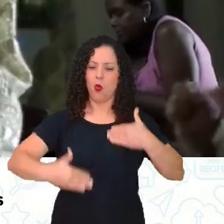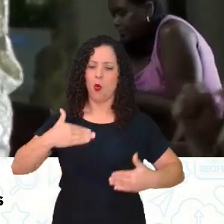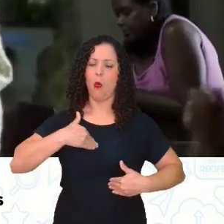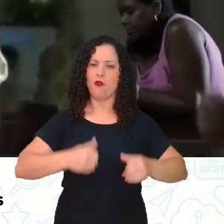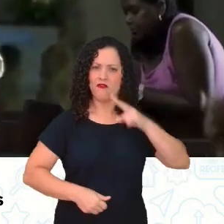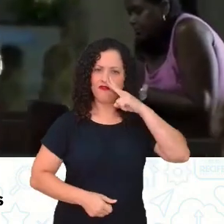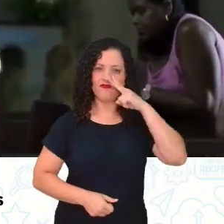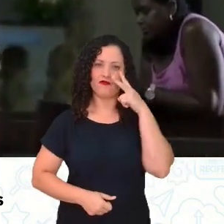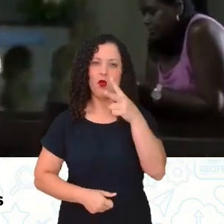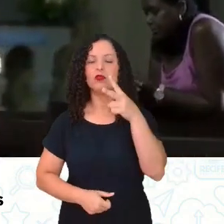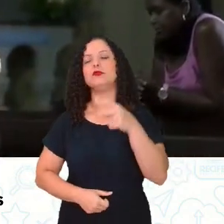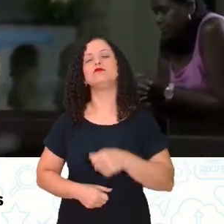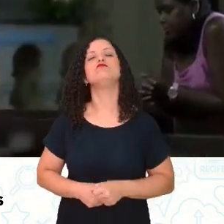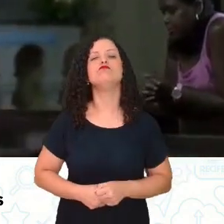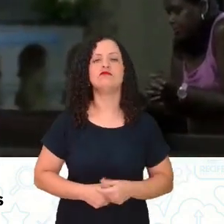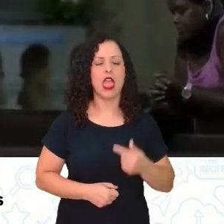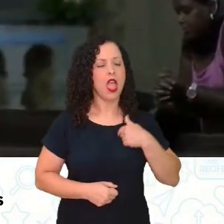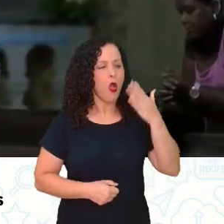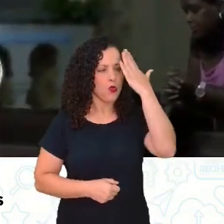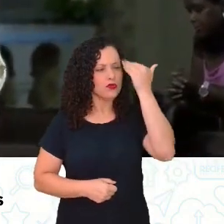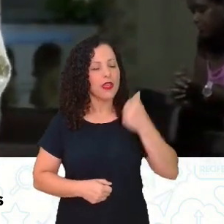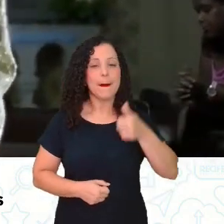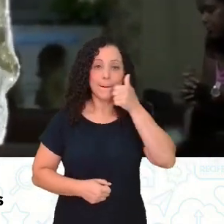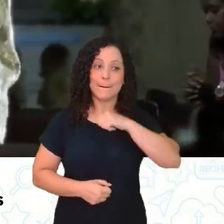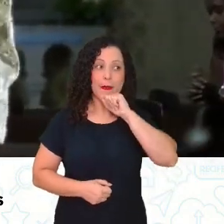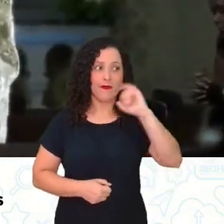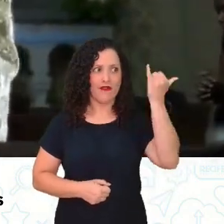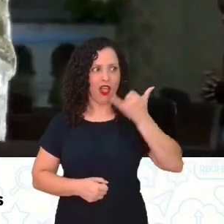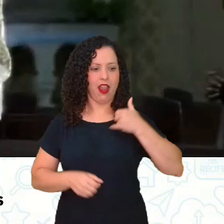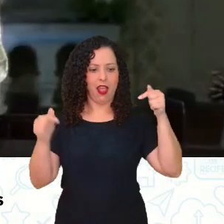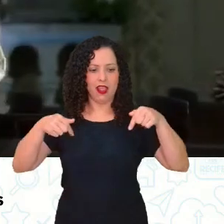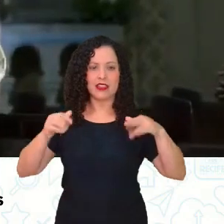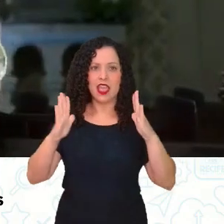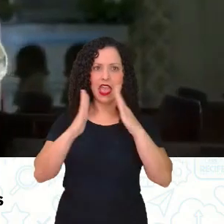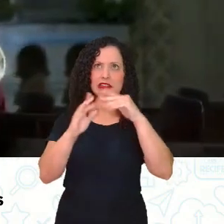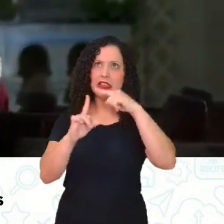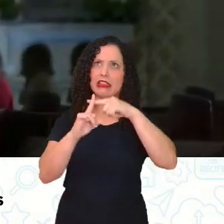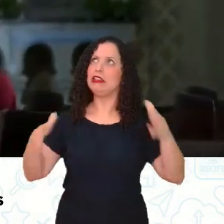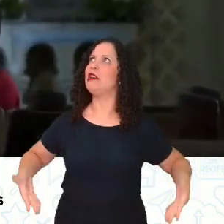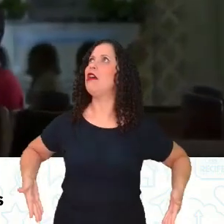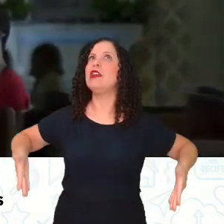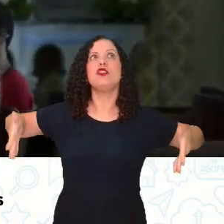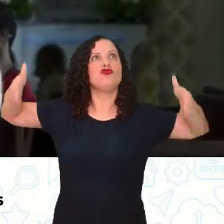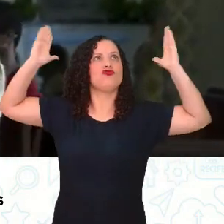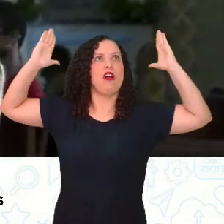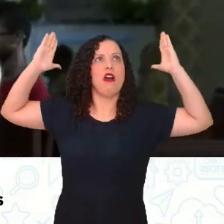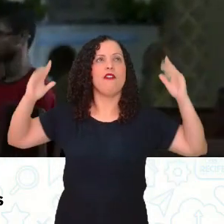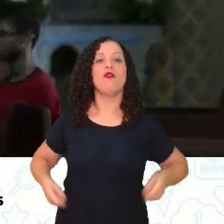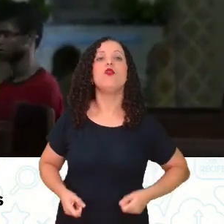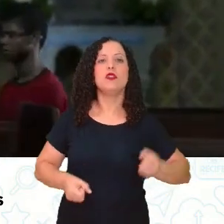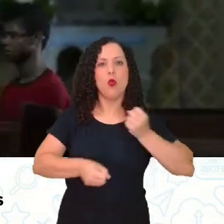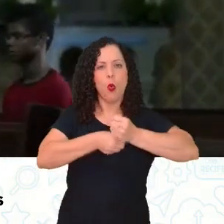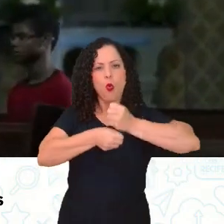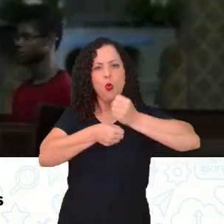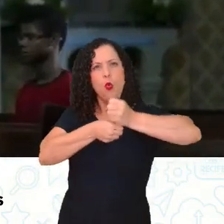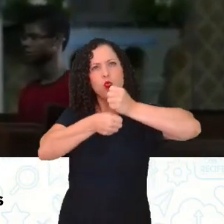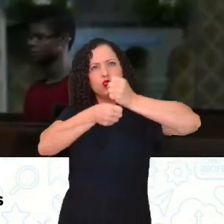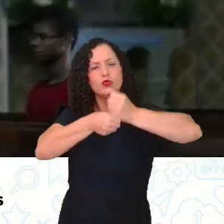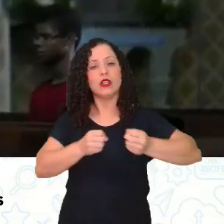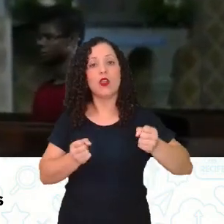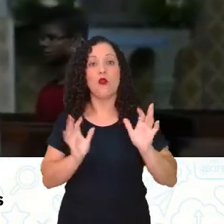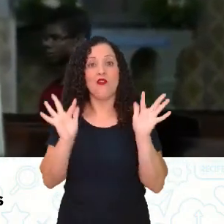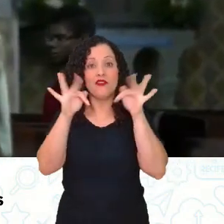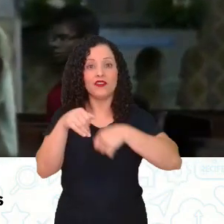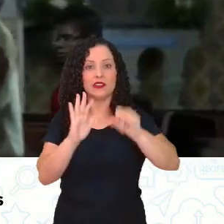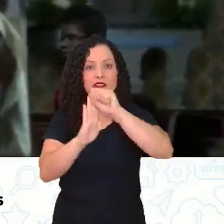E eu não sei. Minha mãe me contou que essa igreja aqui foi construída no final do século XVIII, com a labuta